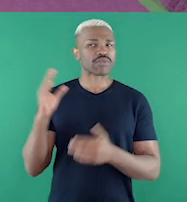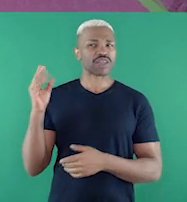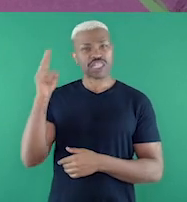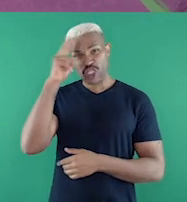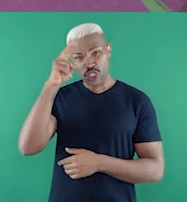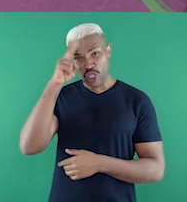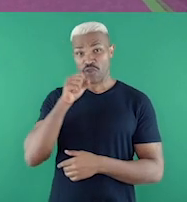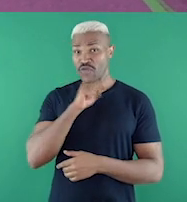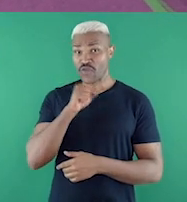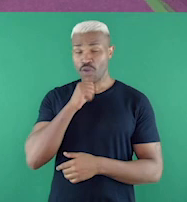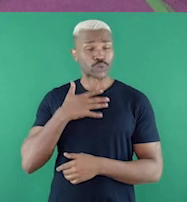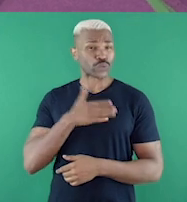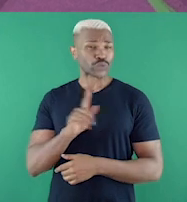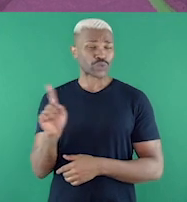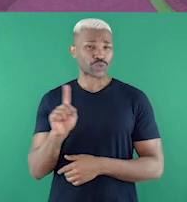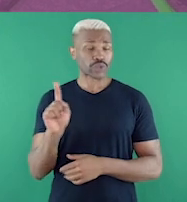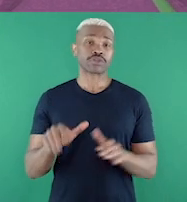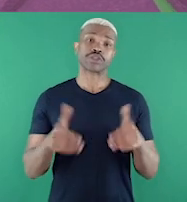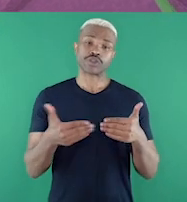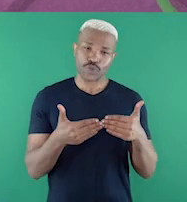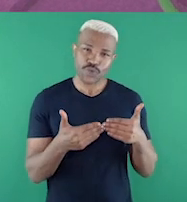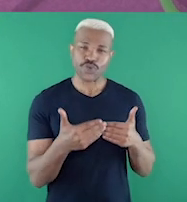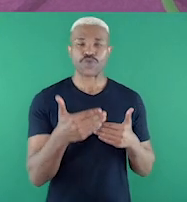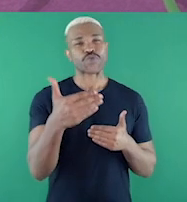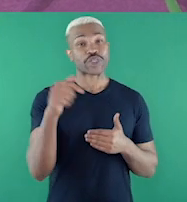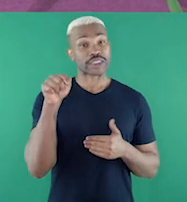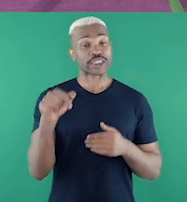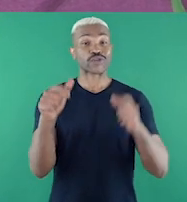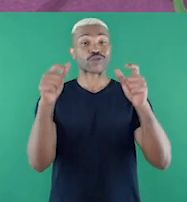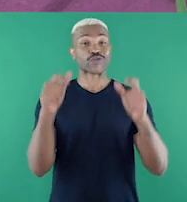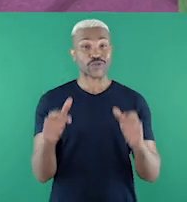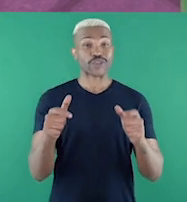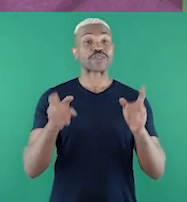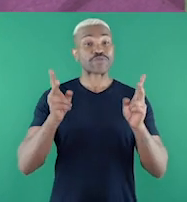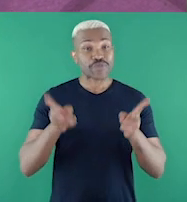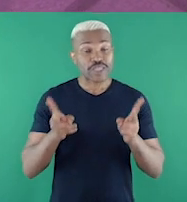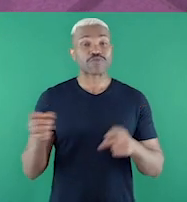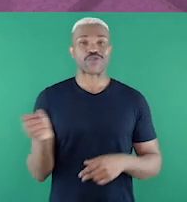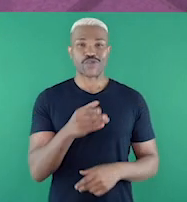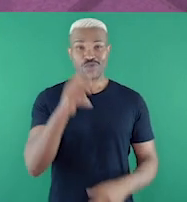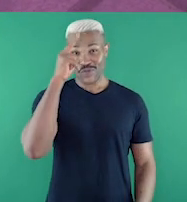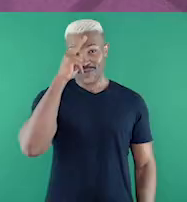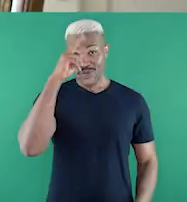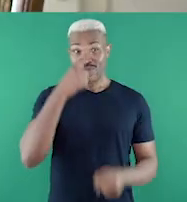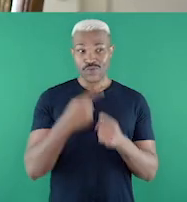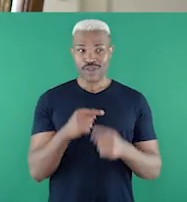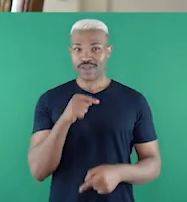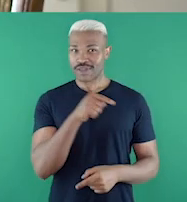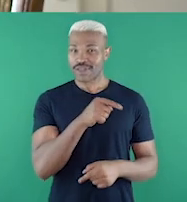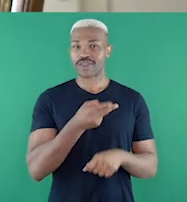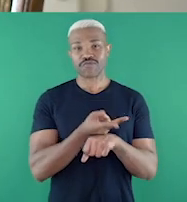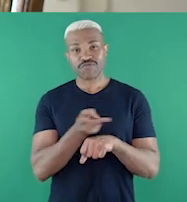as histórias. E aqui então começa este lugar da mesma nova história. Porque esse menino começa